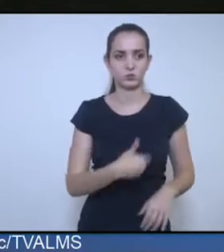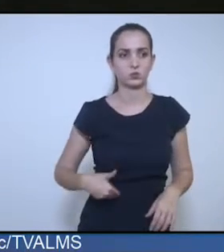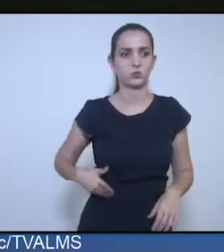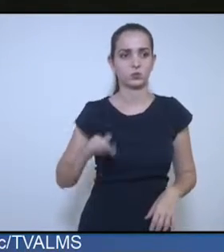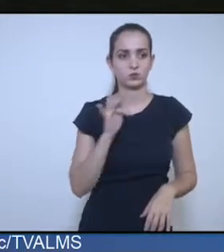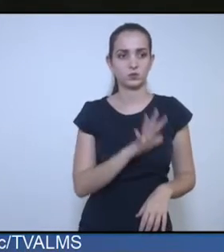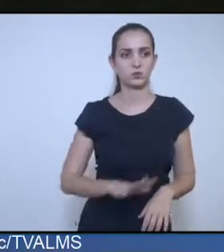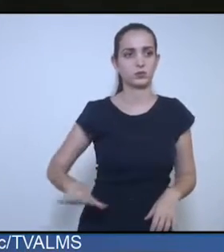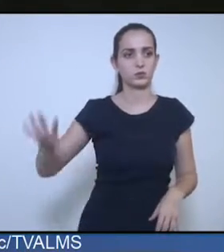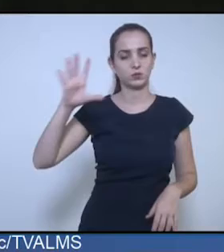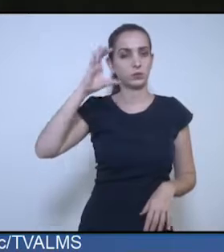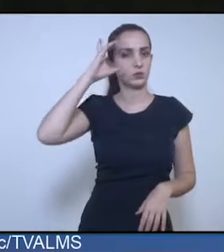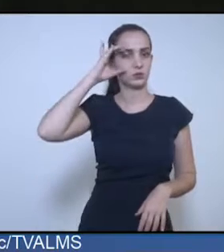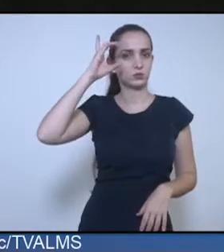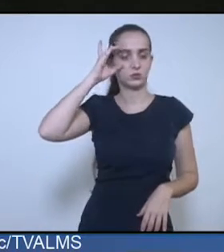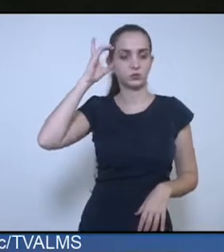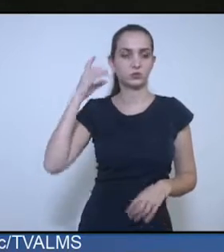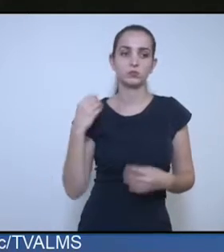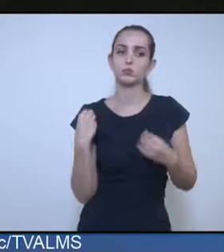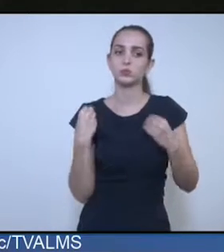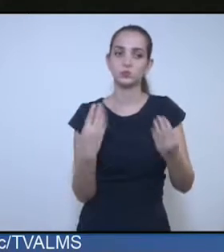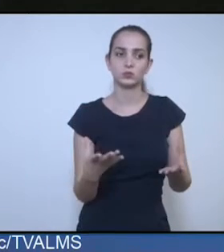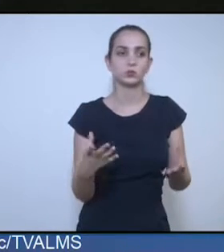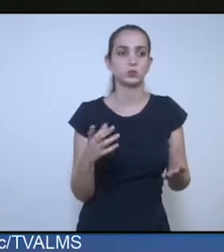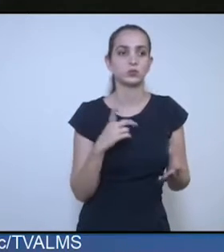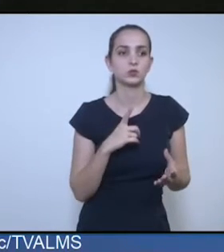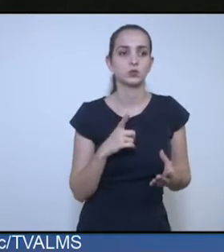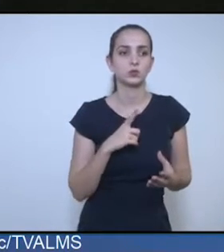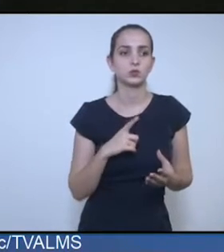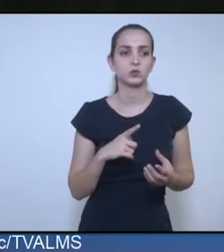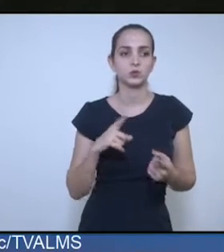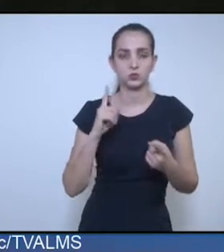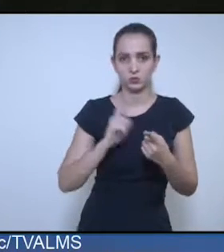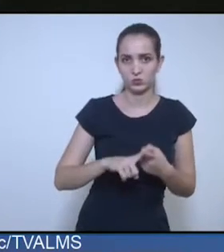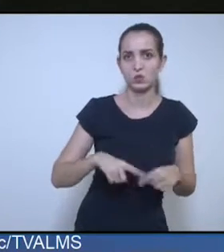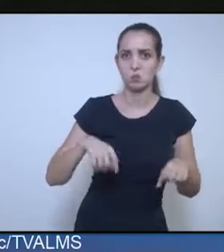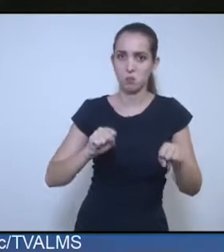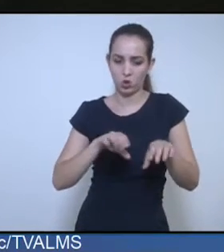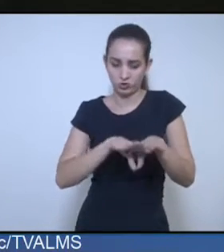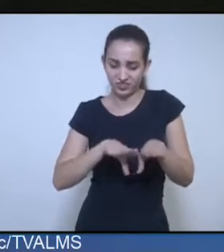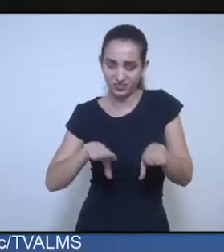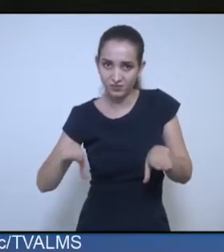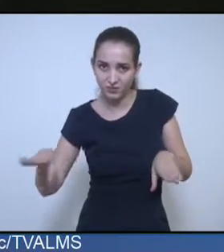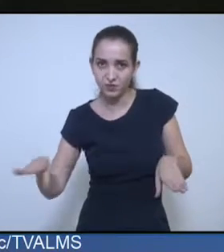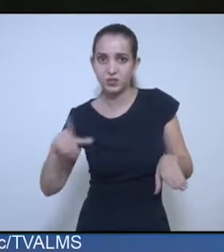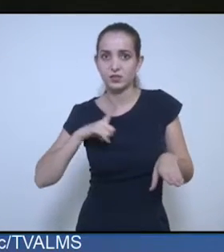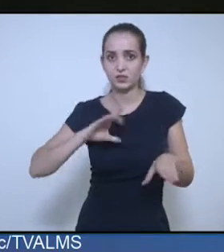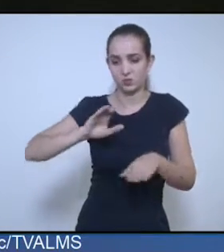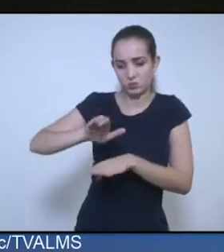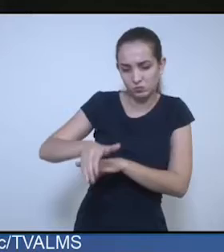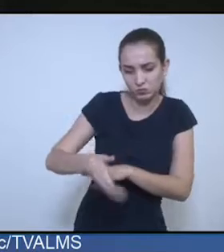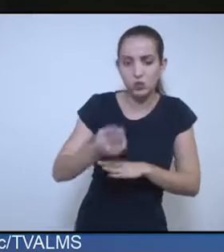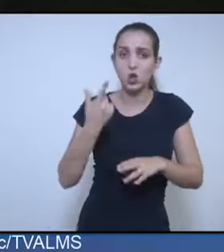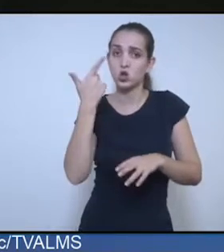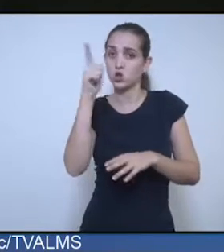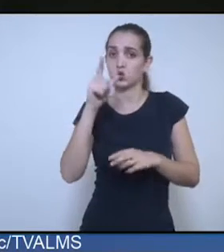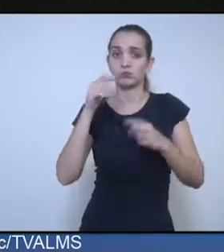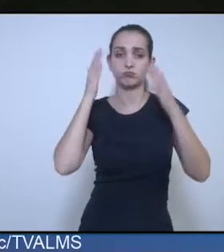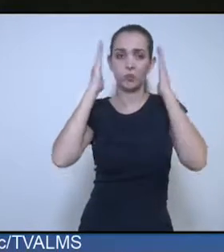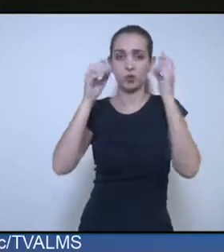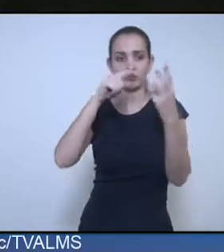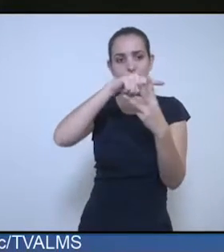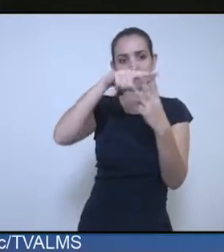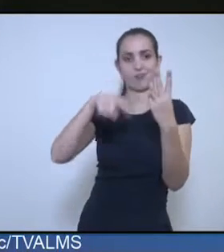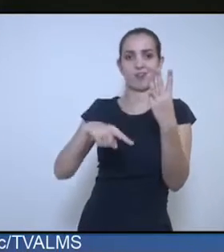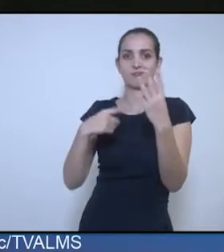época, presidenta Dilma, uma moto niveladora, repito, uma moto niveladora, uma reta escavadeira e um caminhão caçamba para atender a